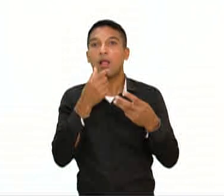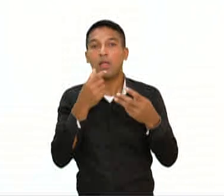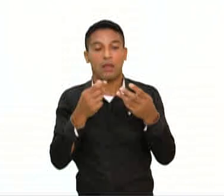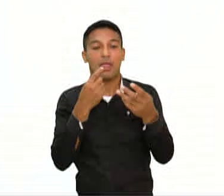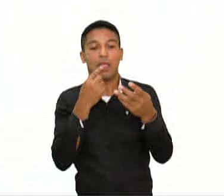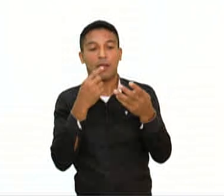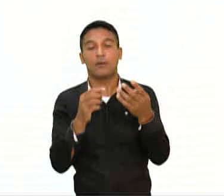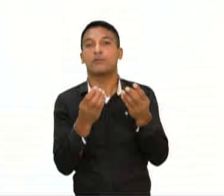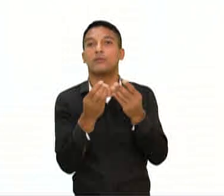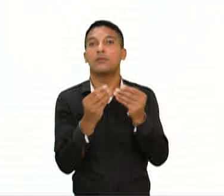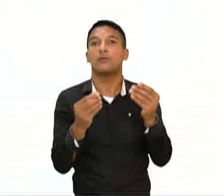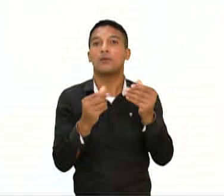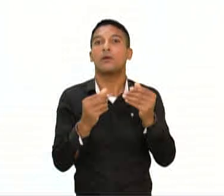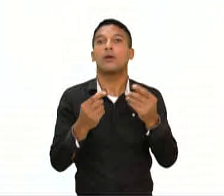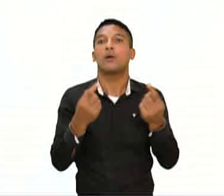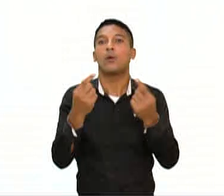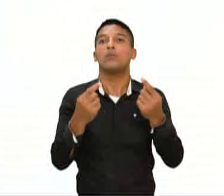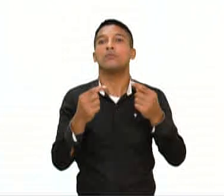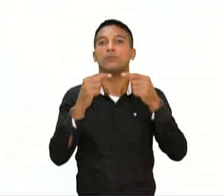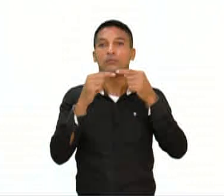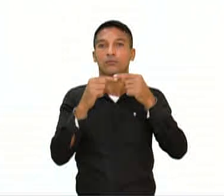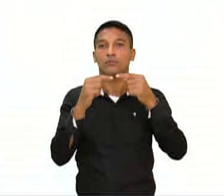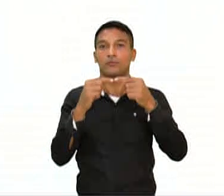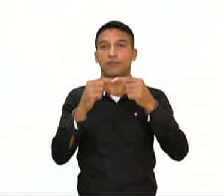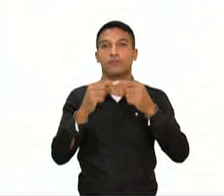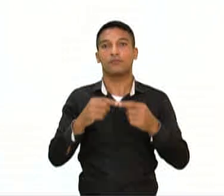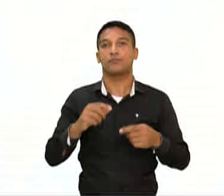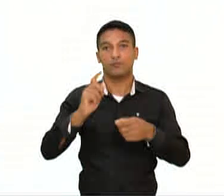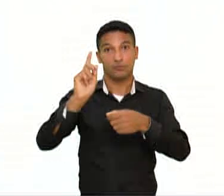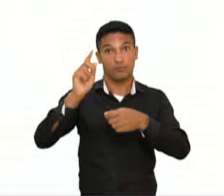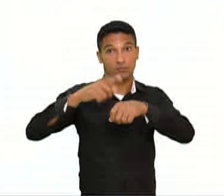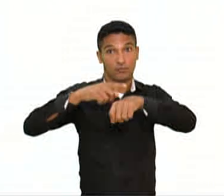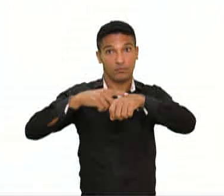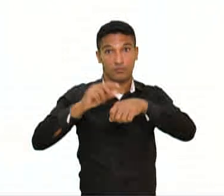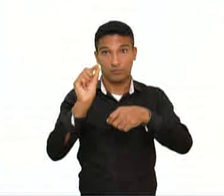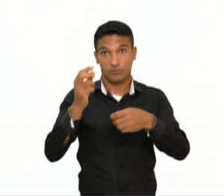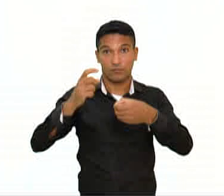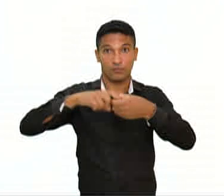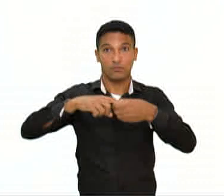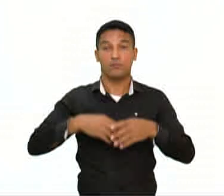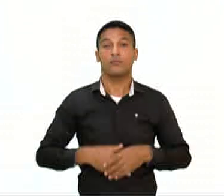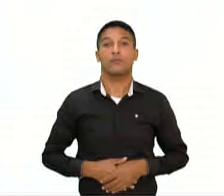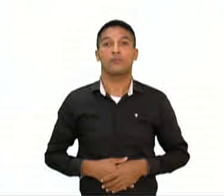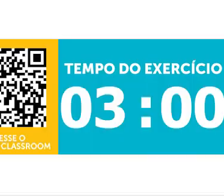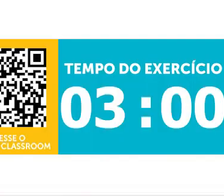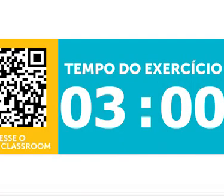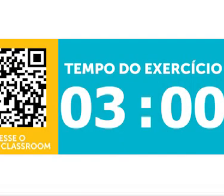visão e gustação. Tempo e já retornamos com a resposta para vocês.